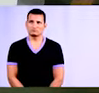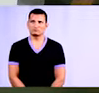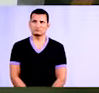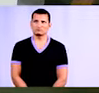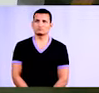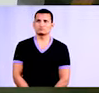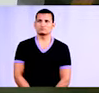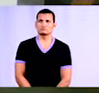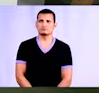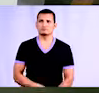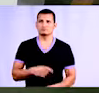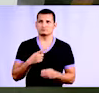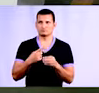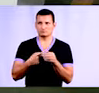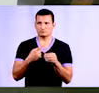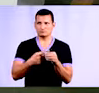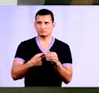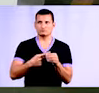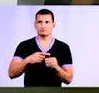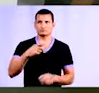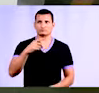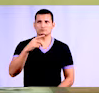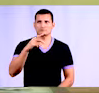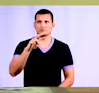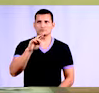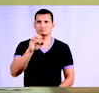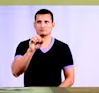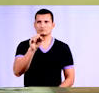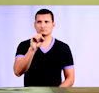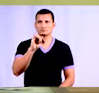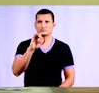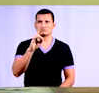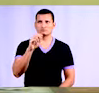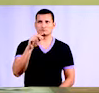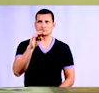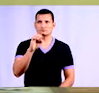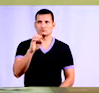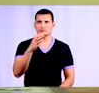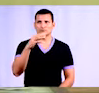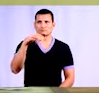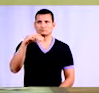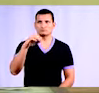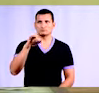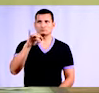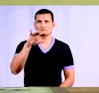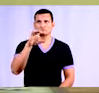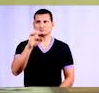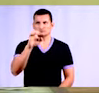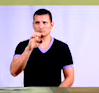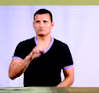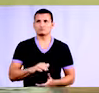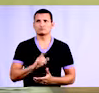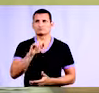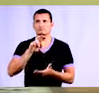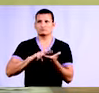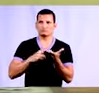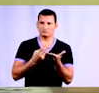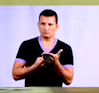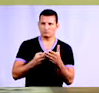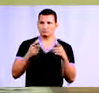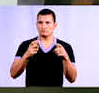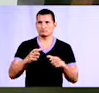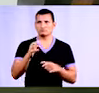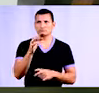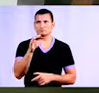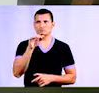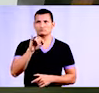Presidente Médici não falou de quem é, mas traduzir para endereços físicos. Médici Tá meio, participando. tá